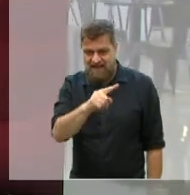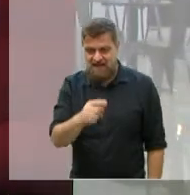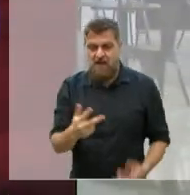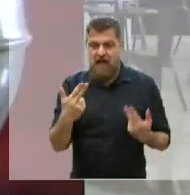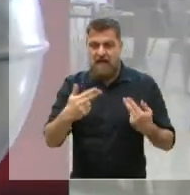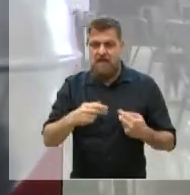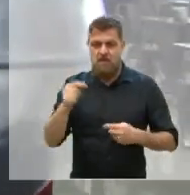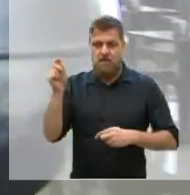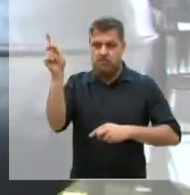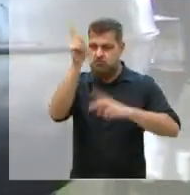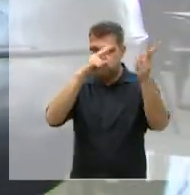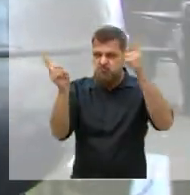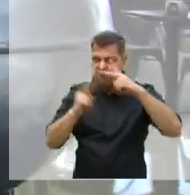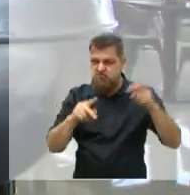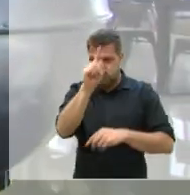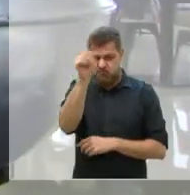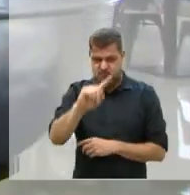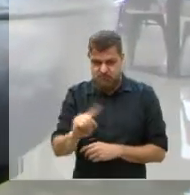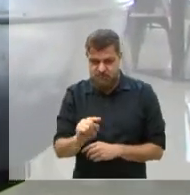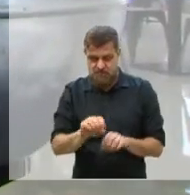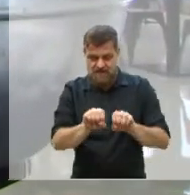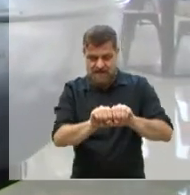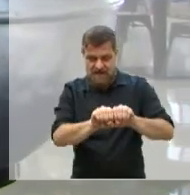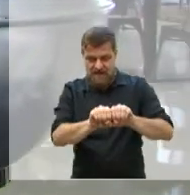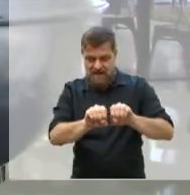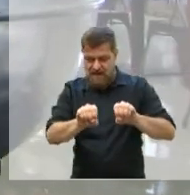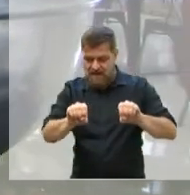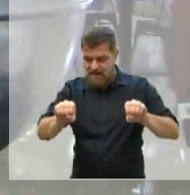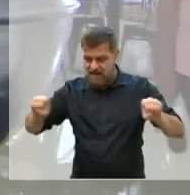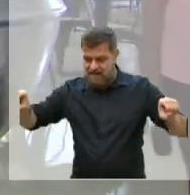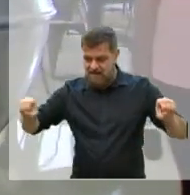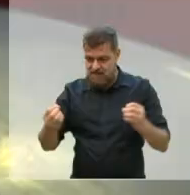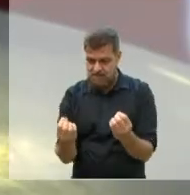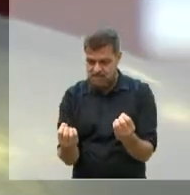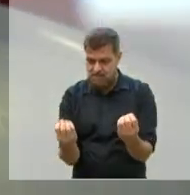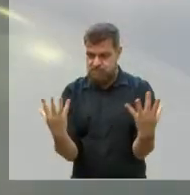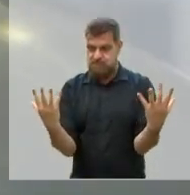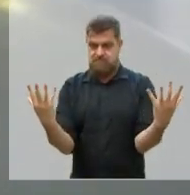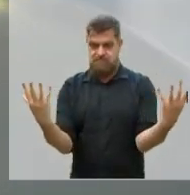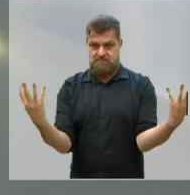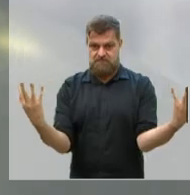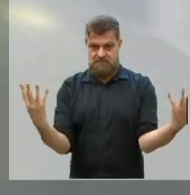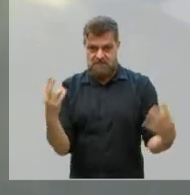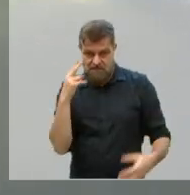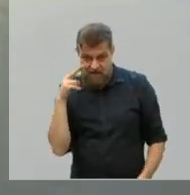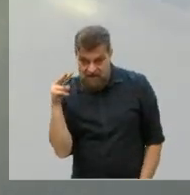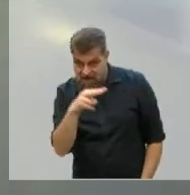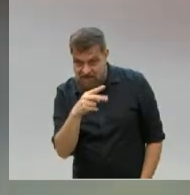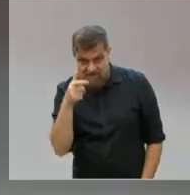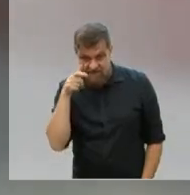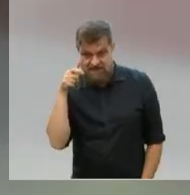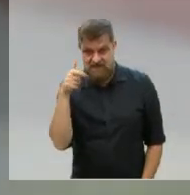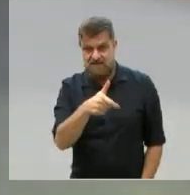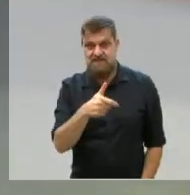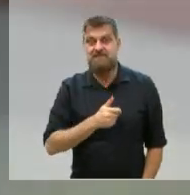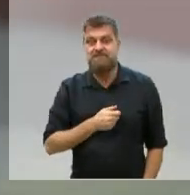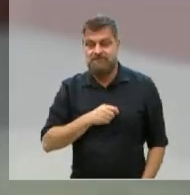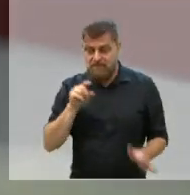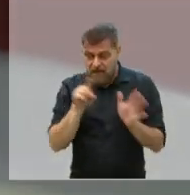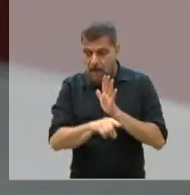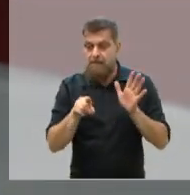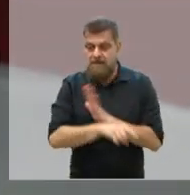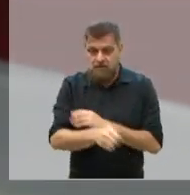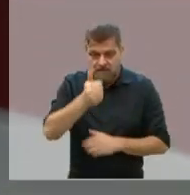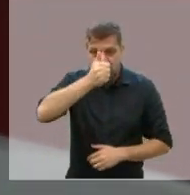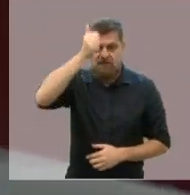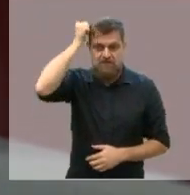tempestade, e esse raio acende a lâmpada, ioniza o gás da lâmpada. Então é um equipamento interessante e isso aqui cai demais vestibular. Então,